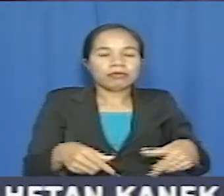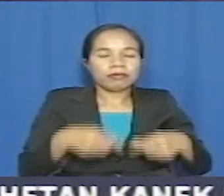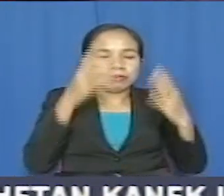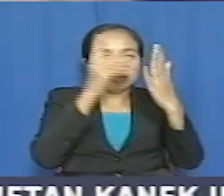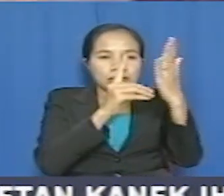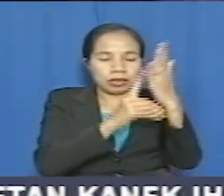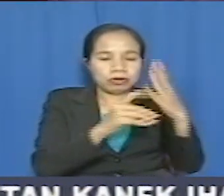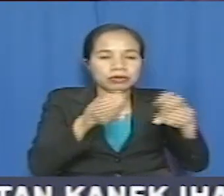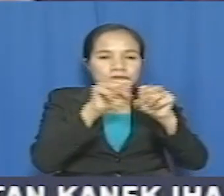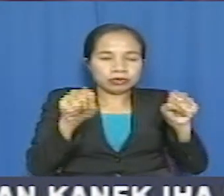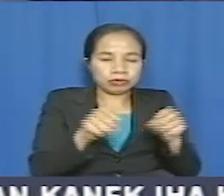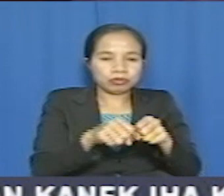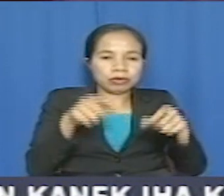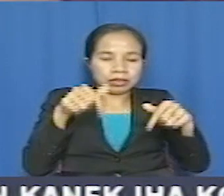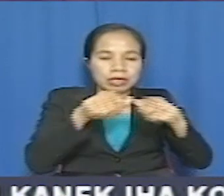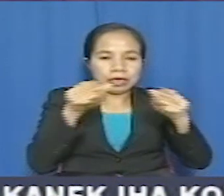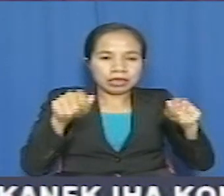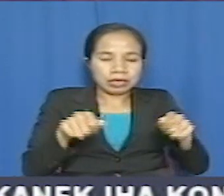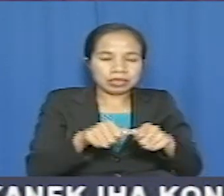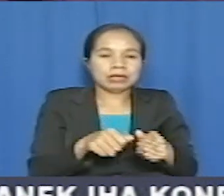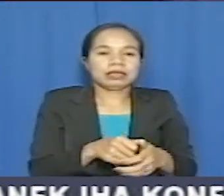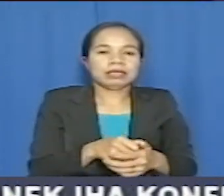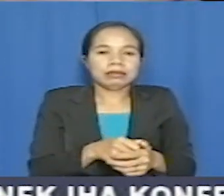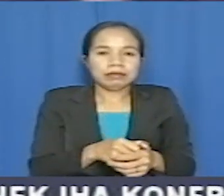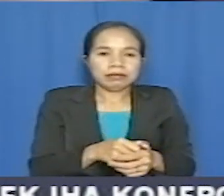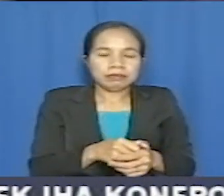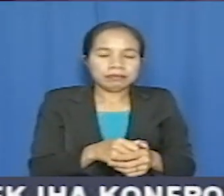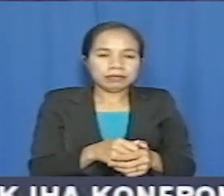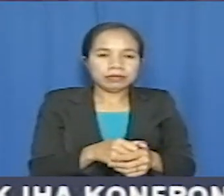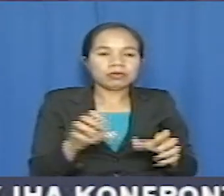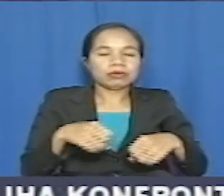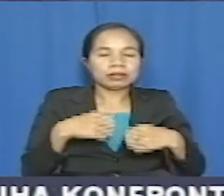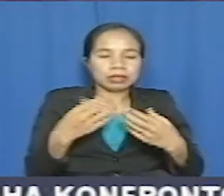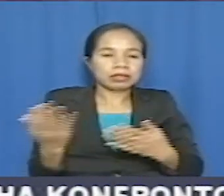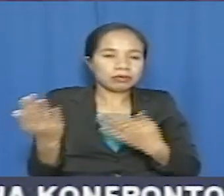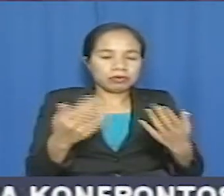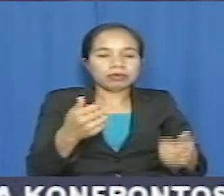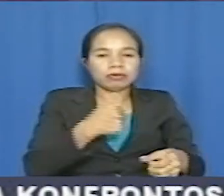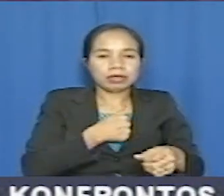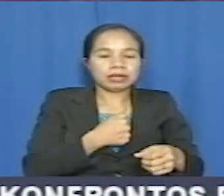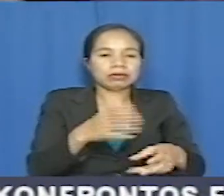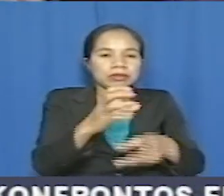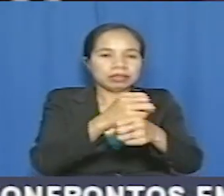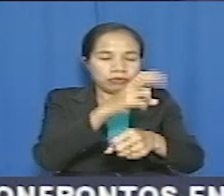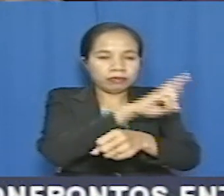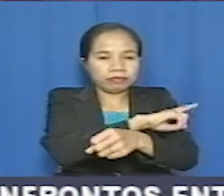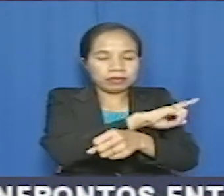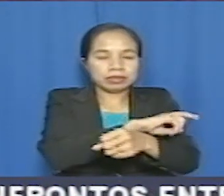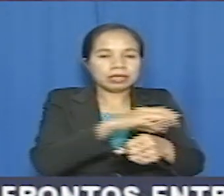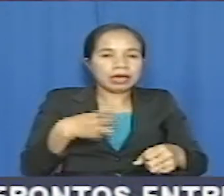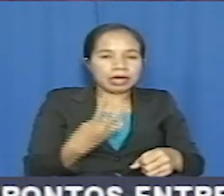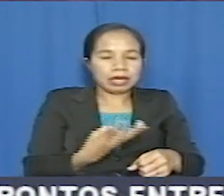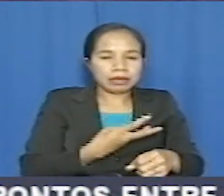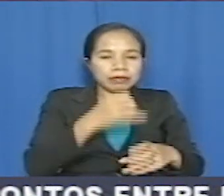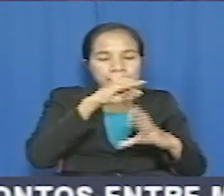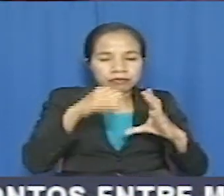cada dia onde suco ira né onde aldeia né nia target makira né agora onde sama com todo lori onde é mas né mas heta vacina sa então a mim envolve onde